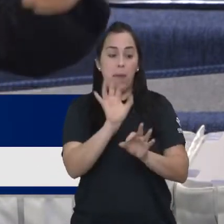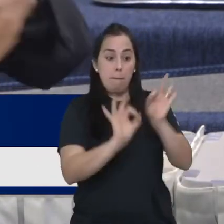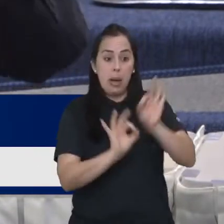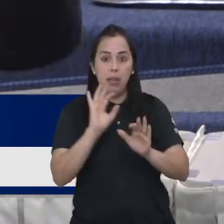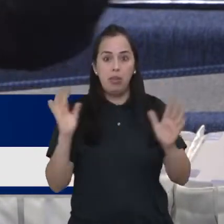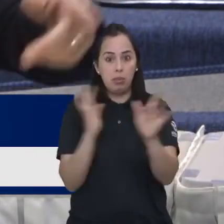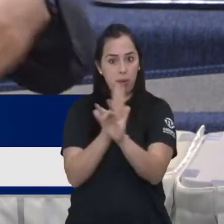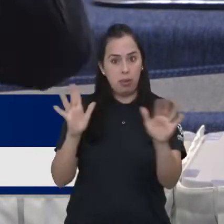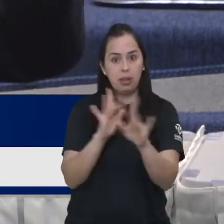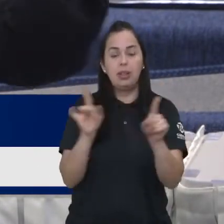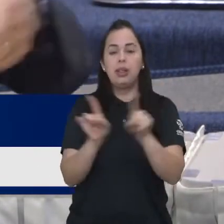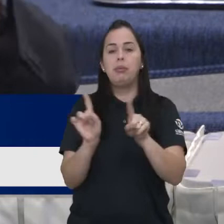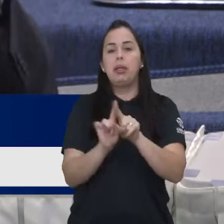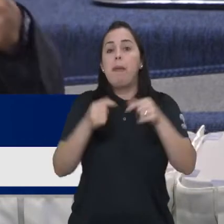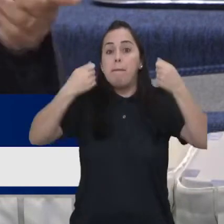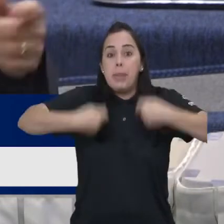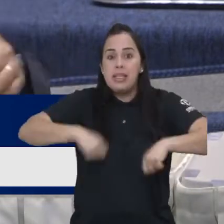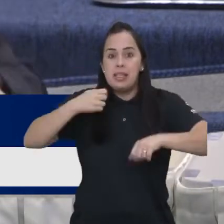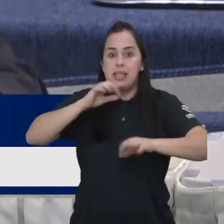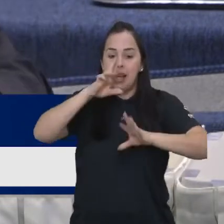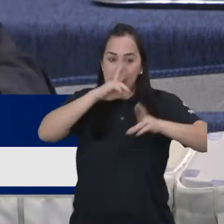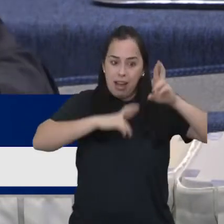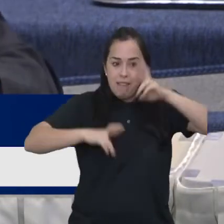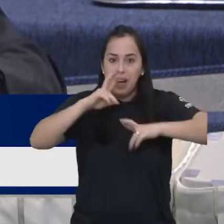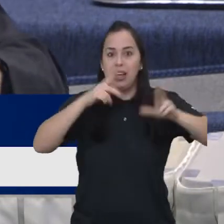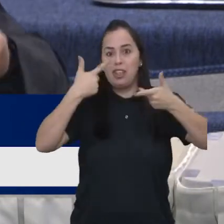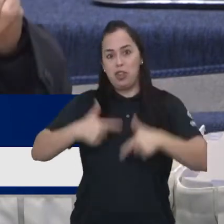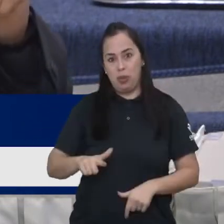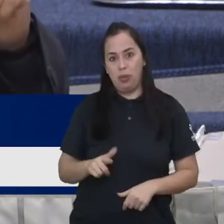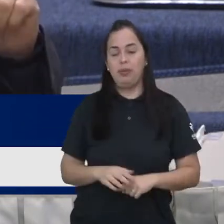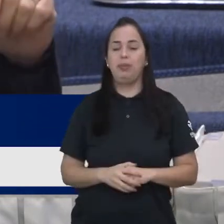que daqui a pouco já vai estar batendo a nossa revisão do plano de mobilidade, etc.